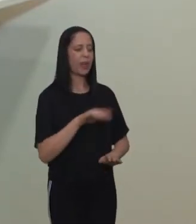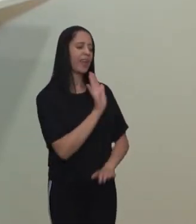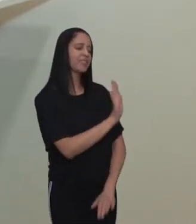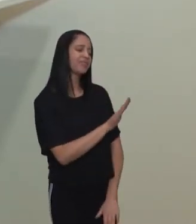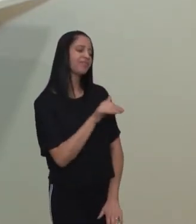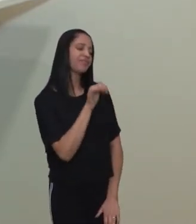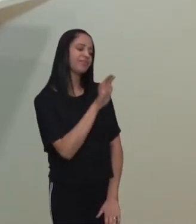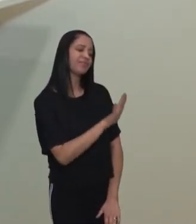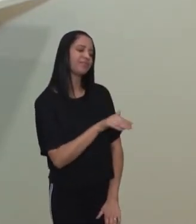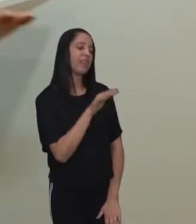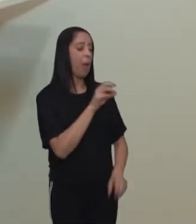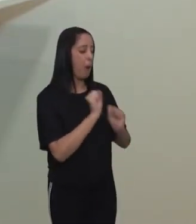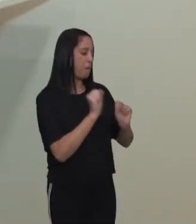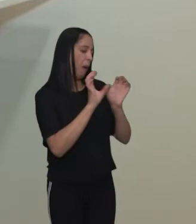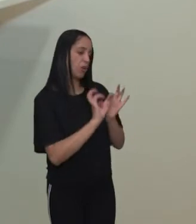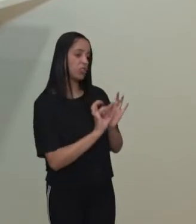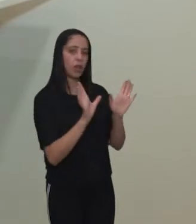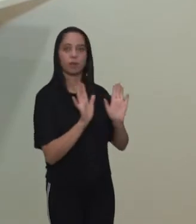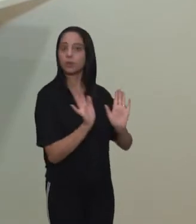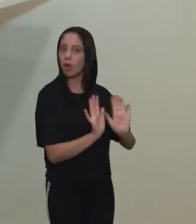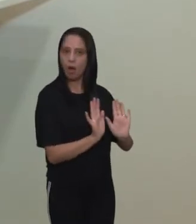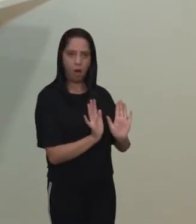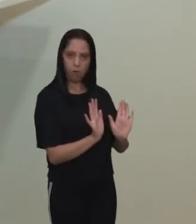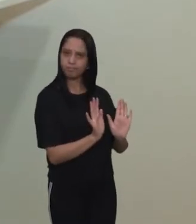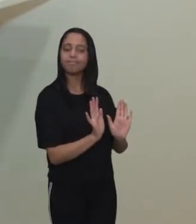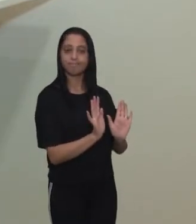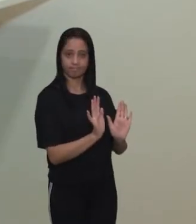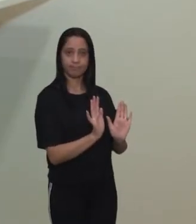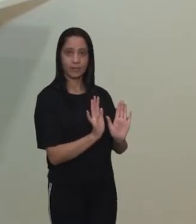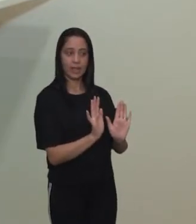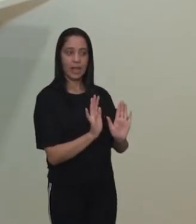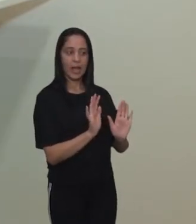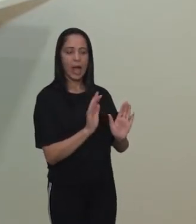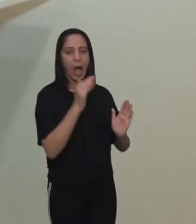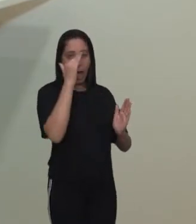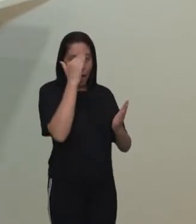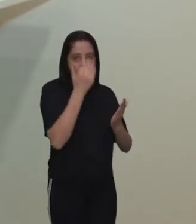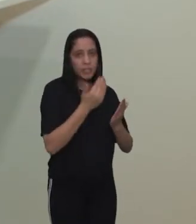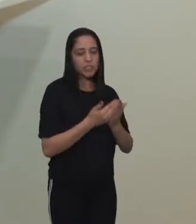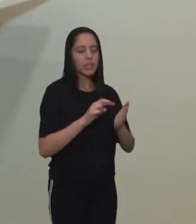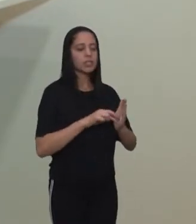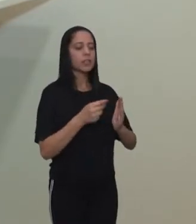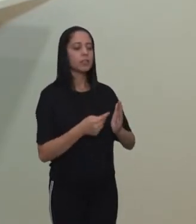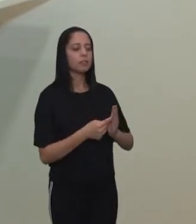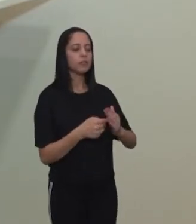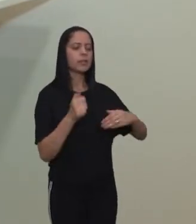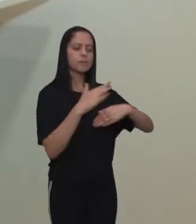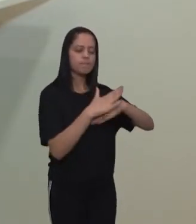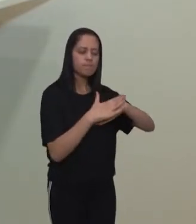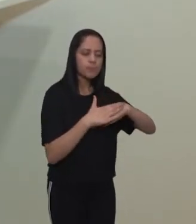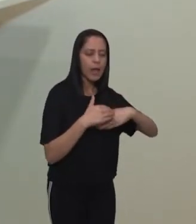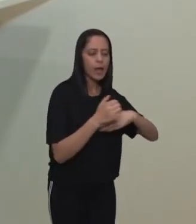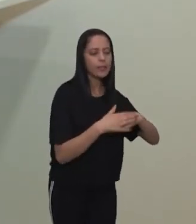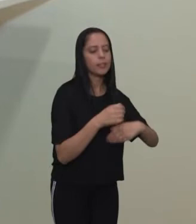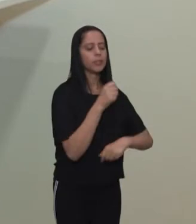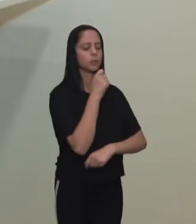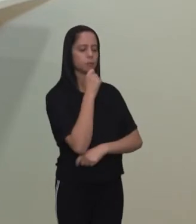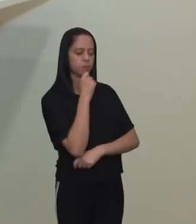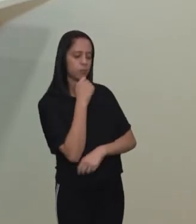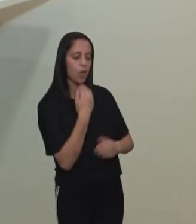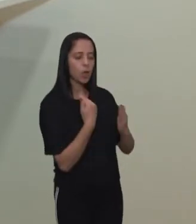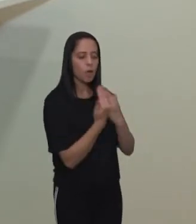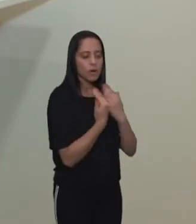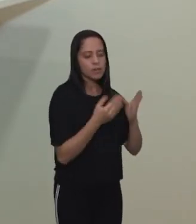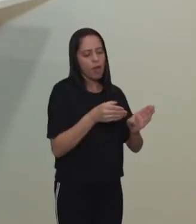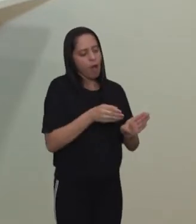pensar eu aceito tudo eu passo a mão na cabeça você é permissível não mas é a gente a colher entender então